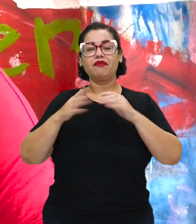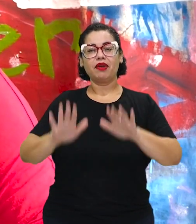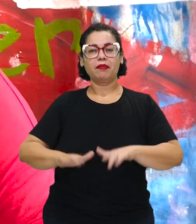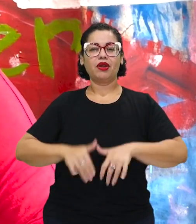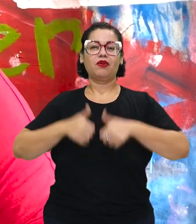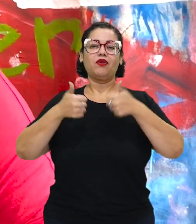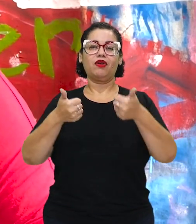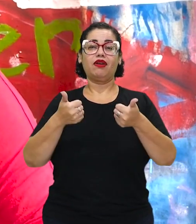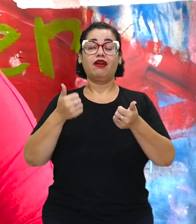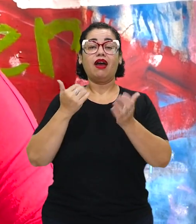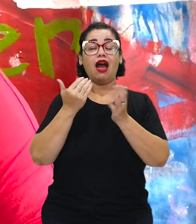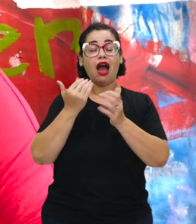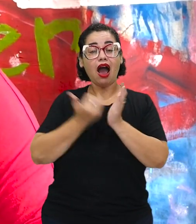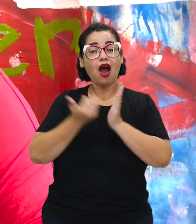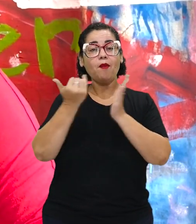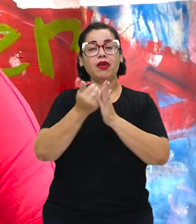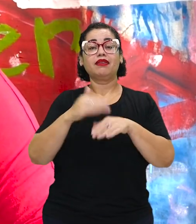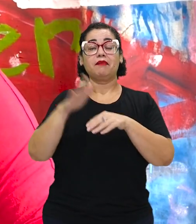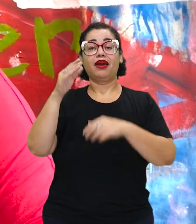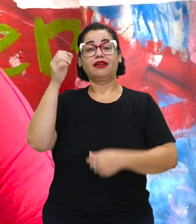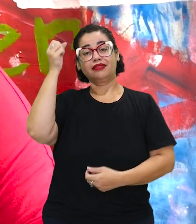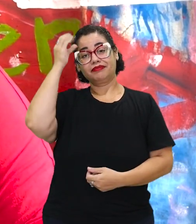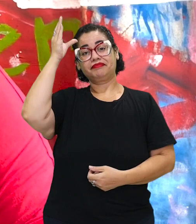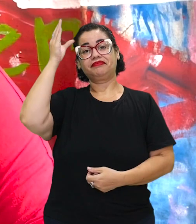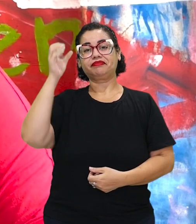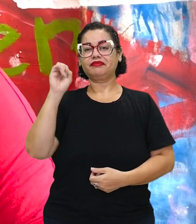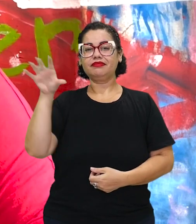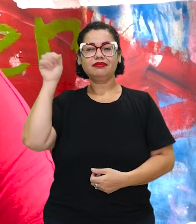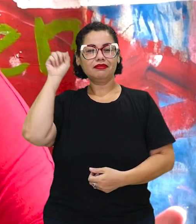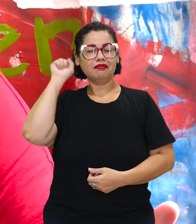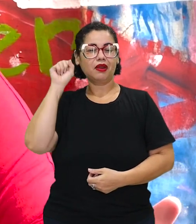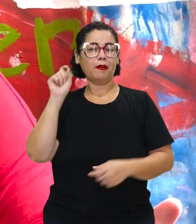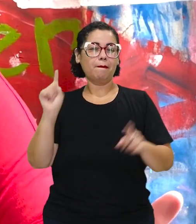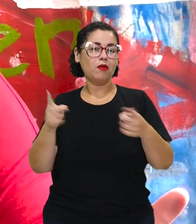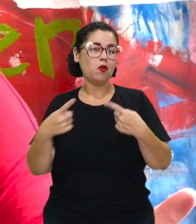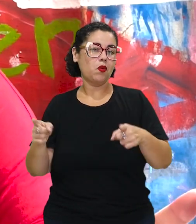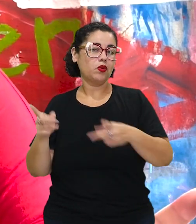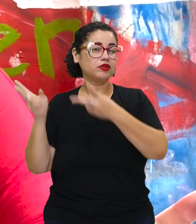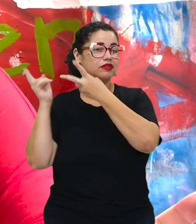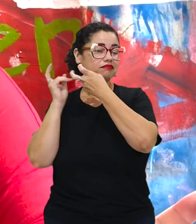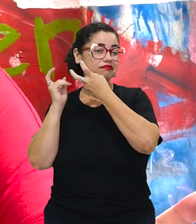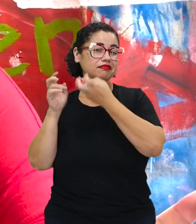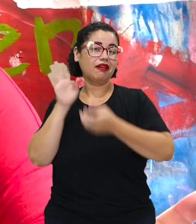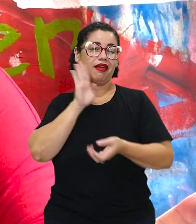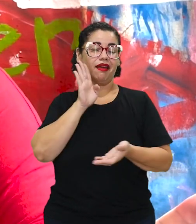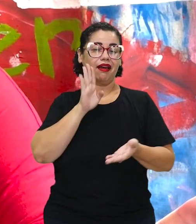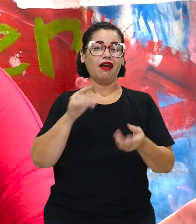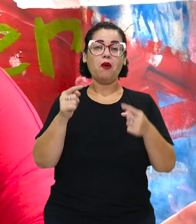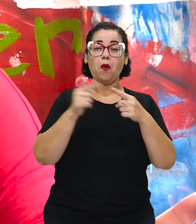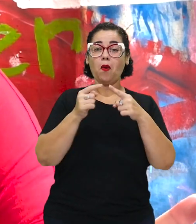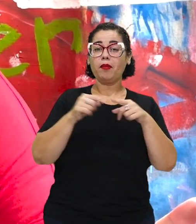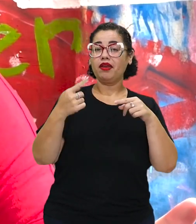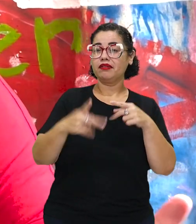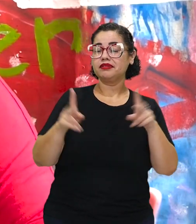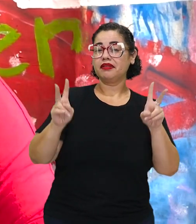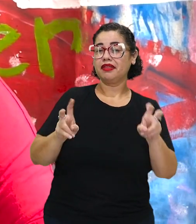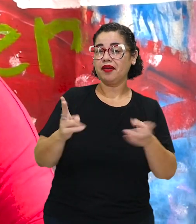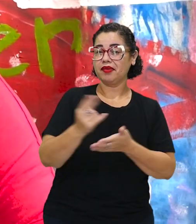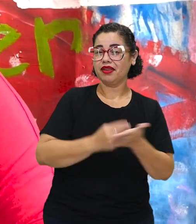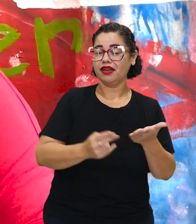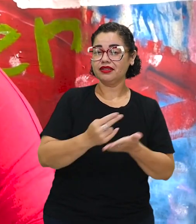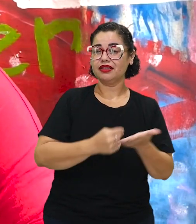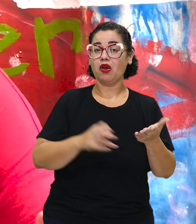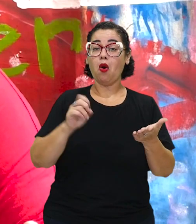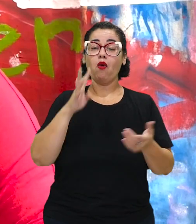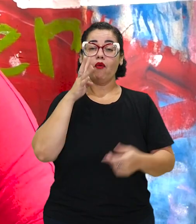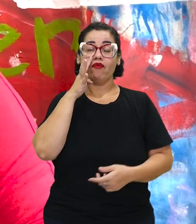vai agregando na criatividade. Se eu ouço uma música legal, que tem a ver com o